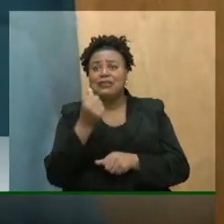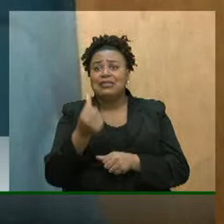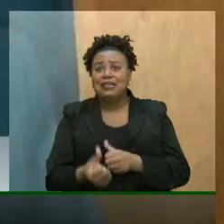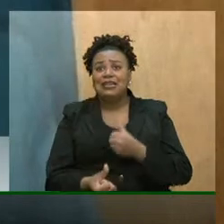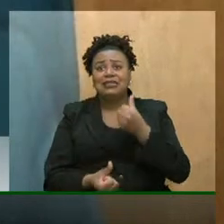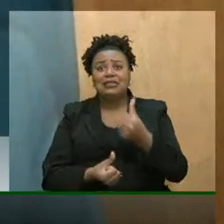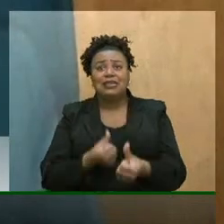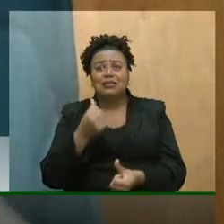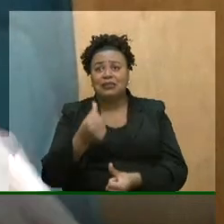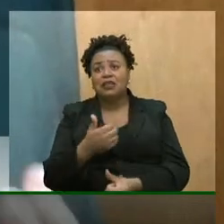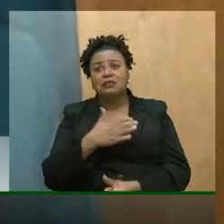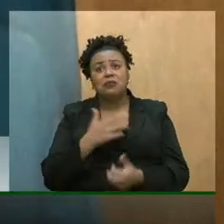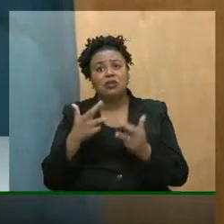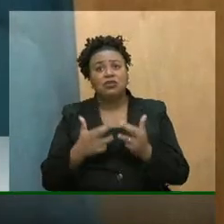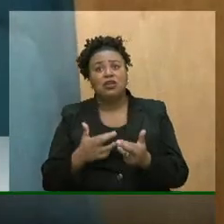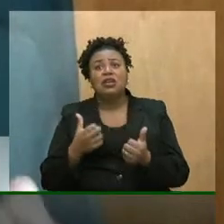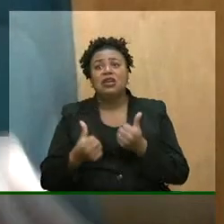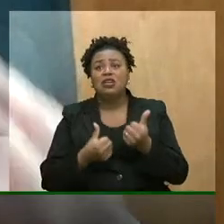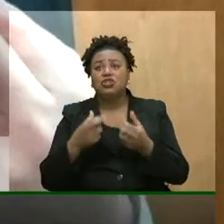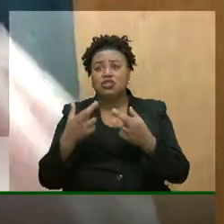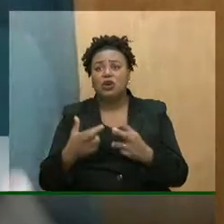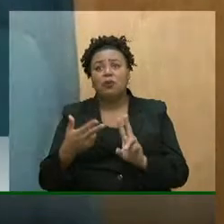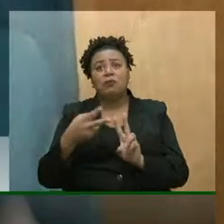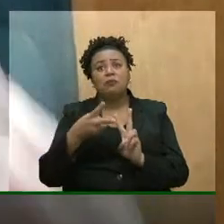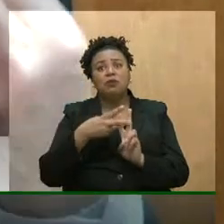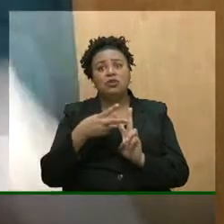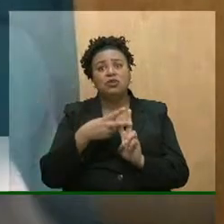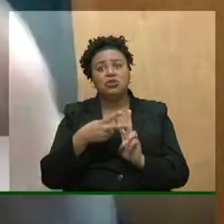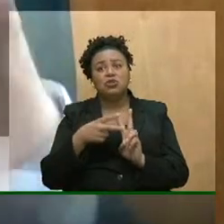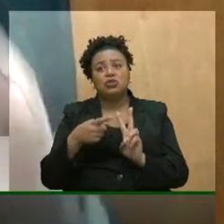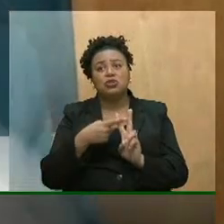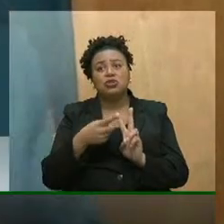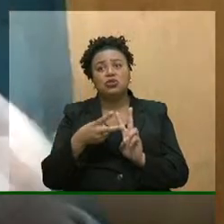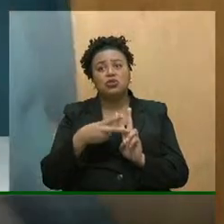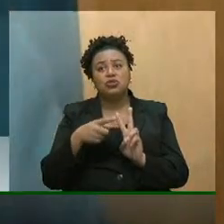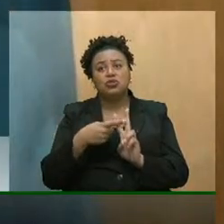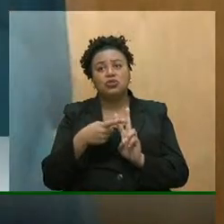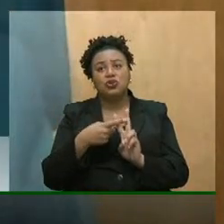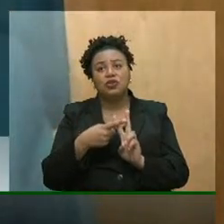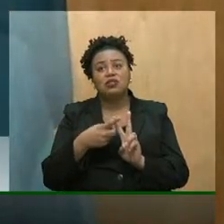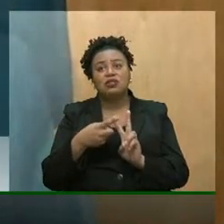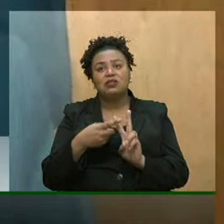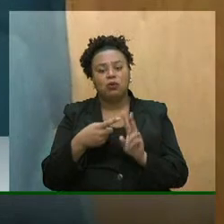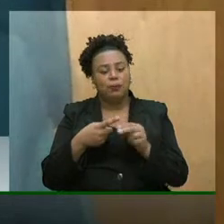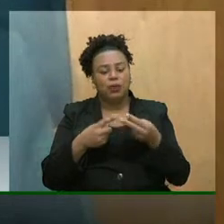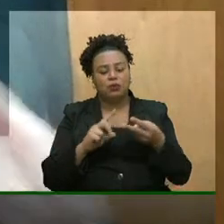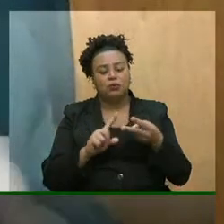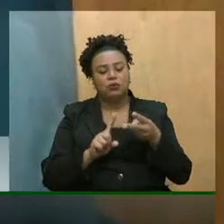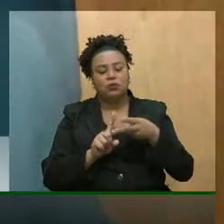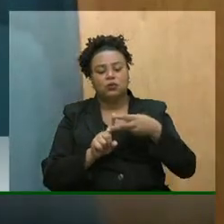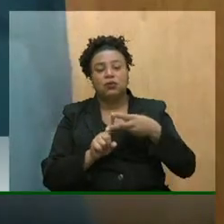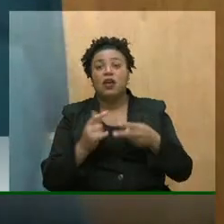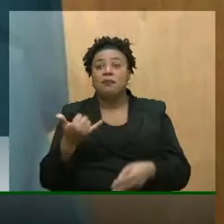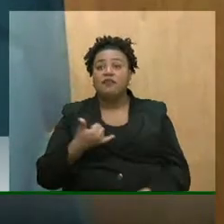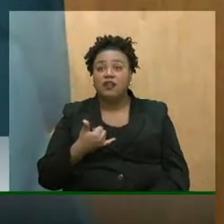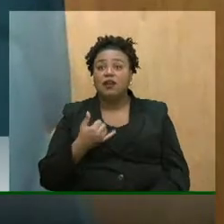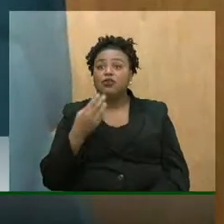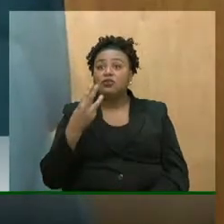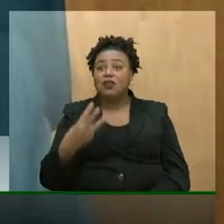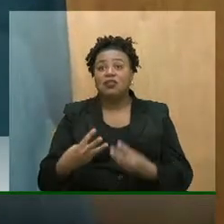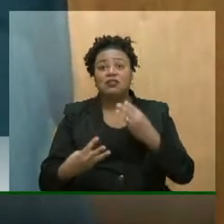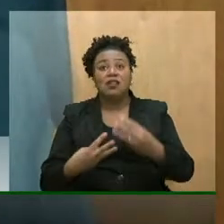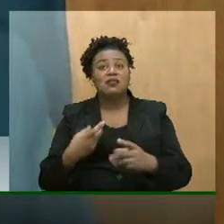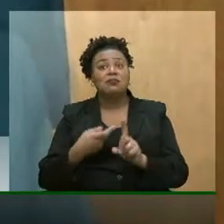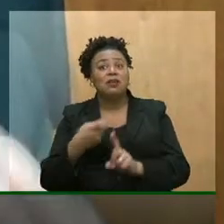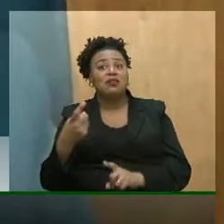na minha região, na região das Missões, eles me informaram que é de 3 em 3 meses, é pior ainda. Então, algo tem que ser feito, colegas.